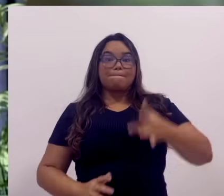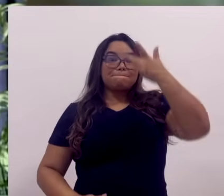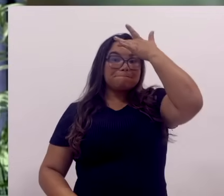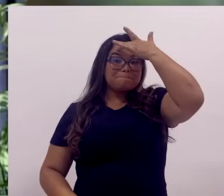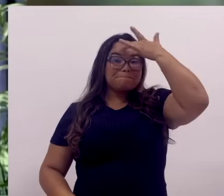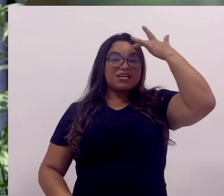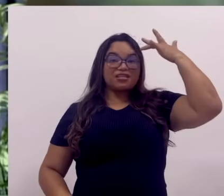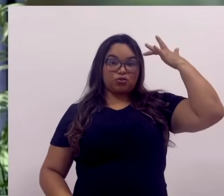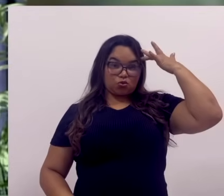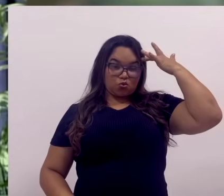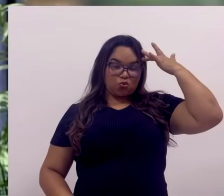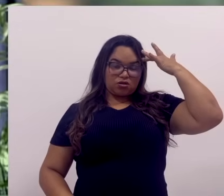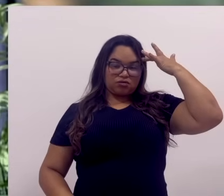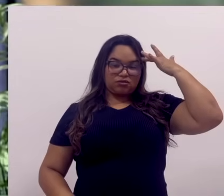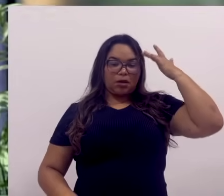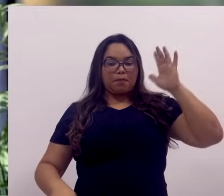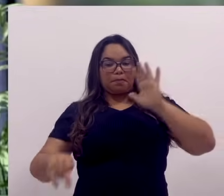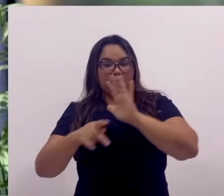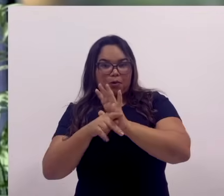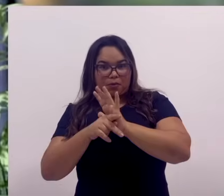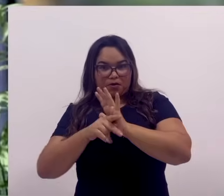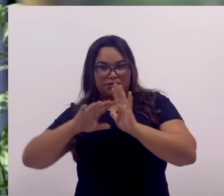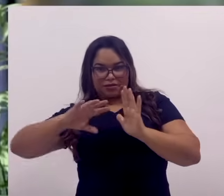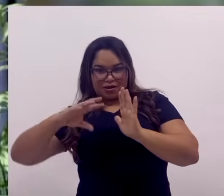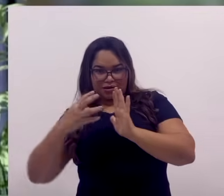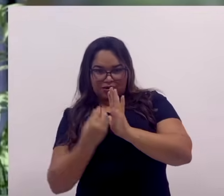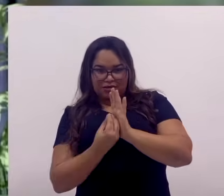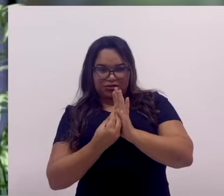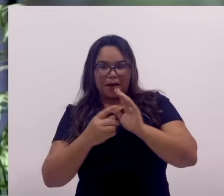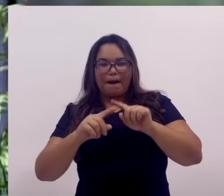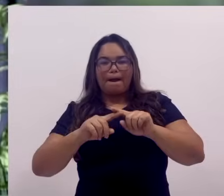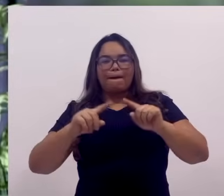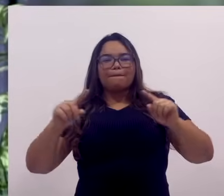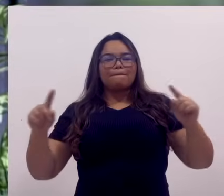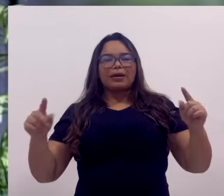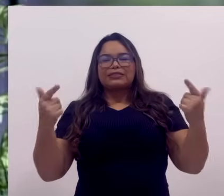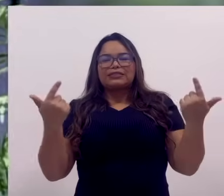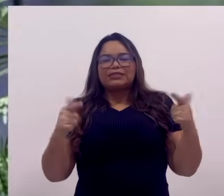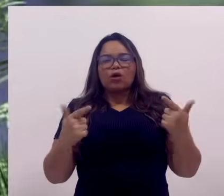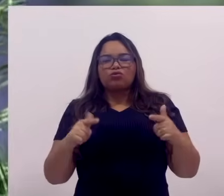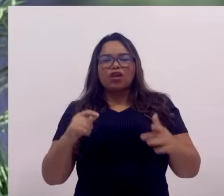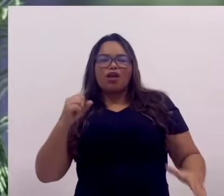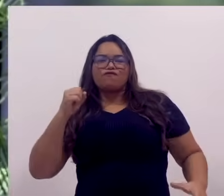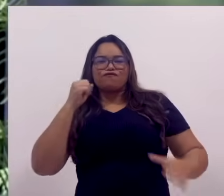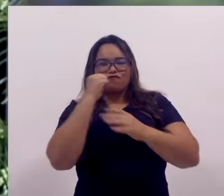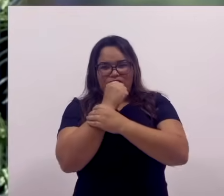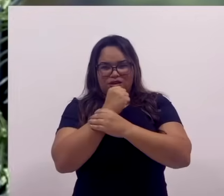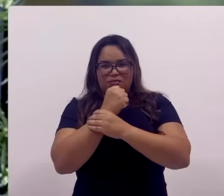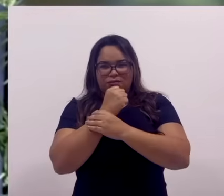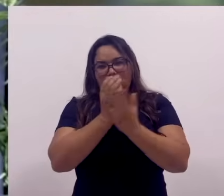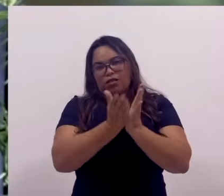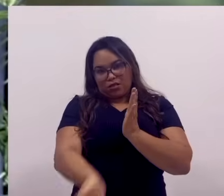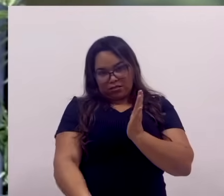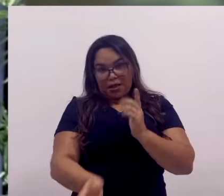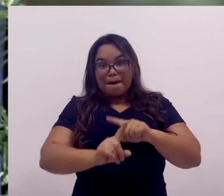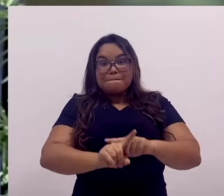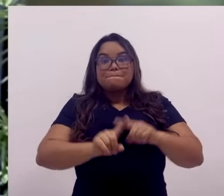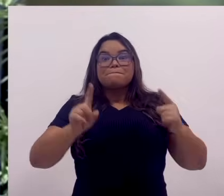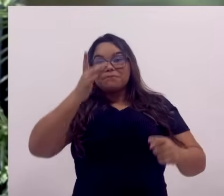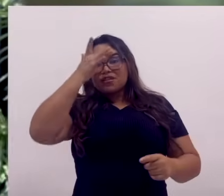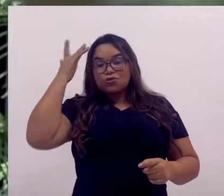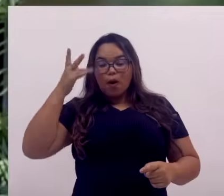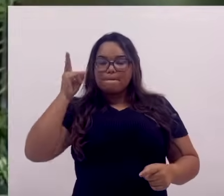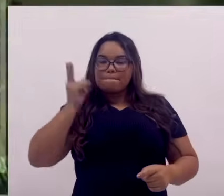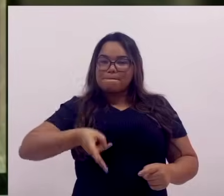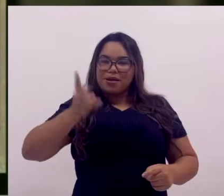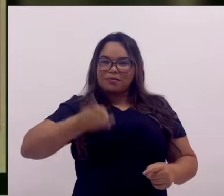peixe. Mas aqueles que se fixaram à rocha, eles foram elogiados. De modo